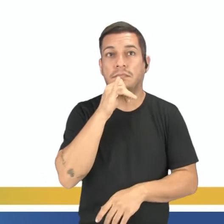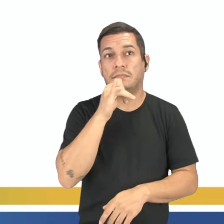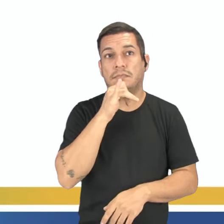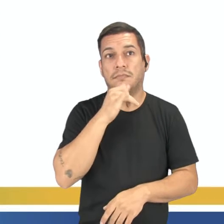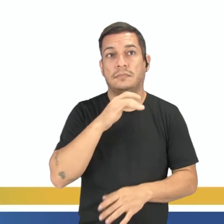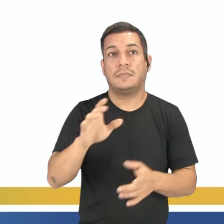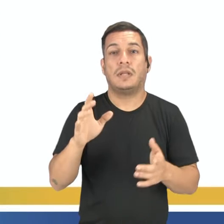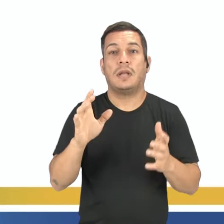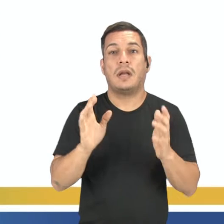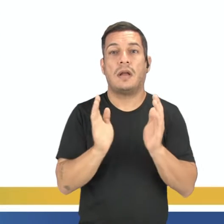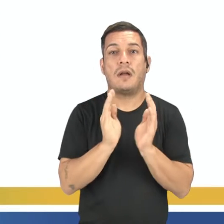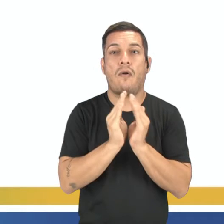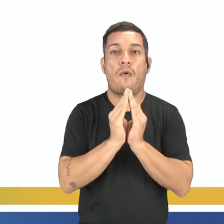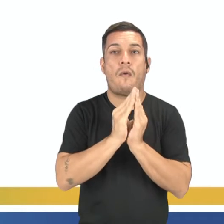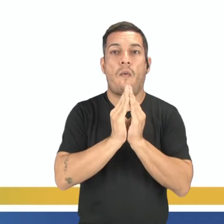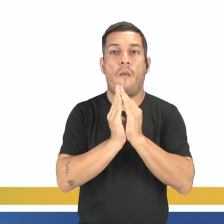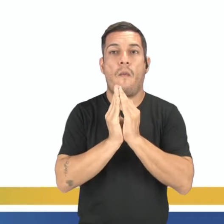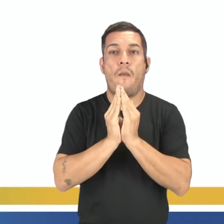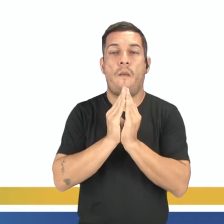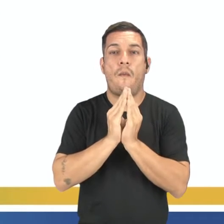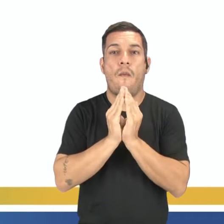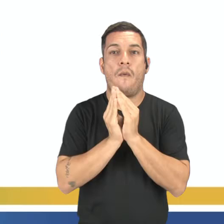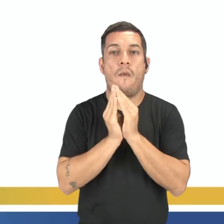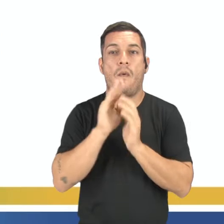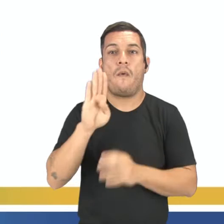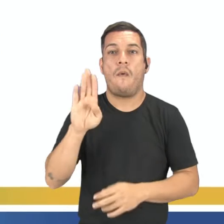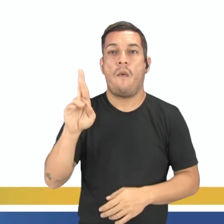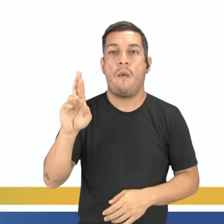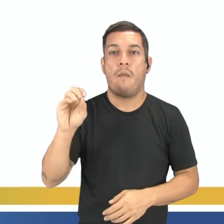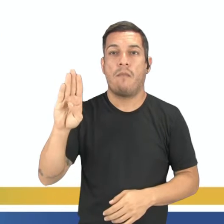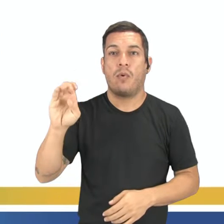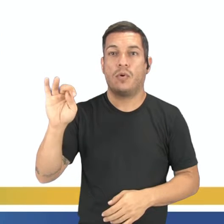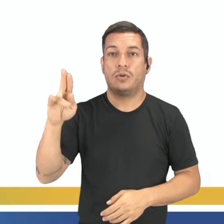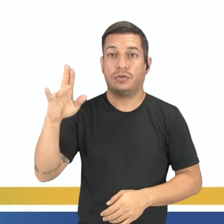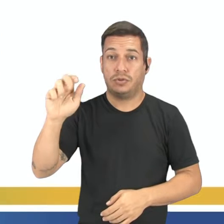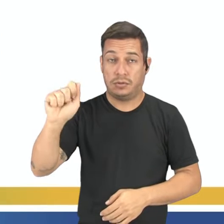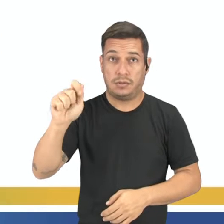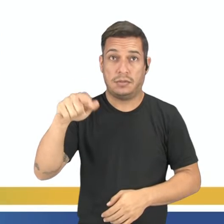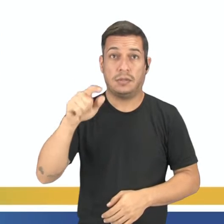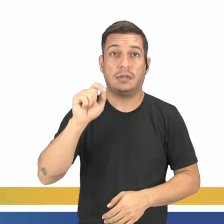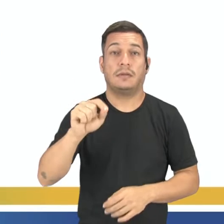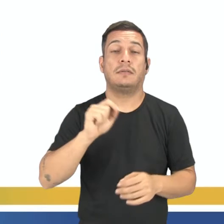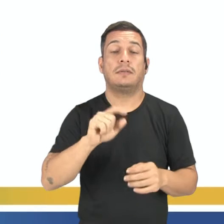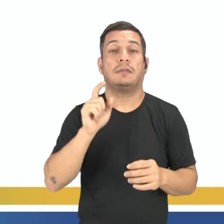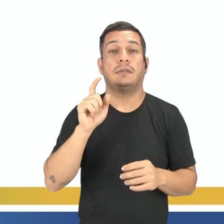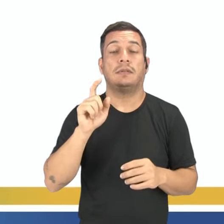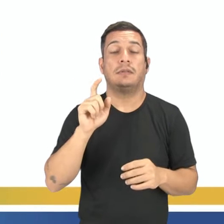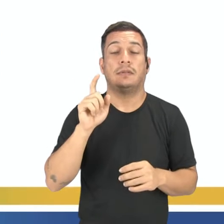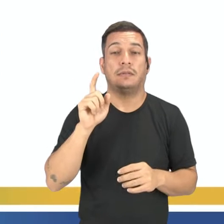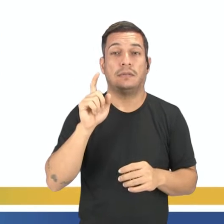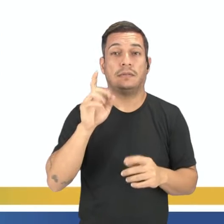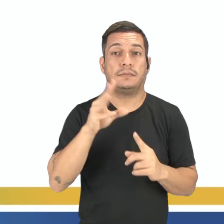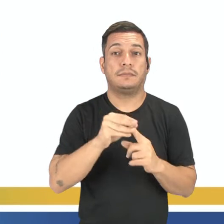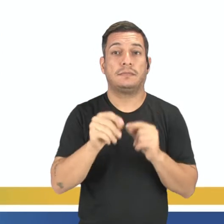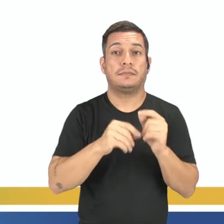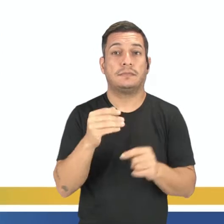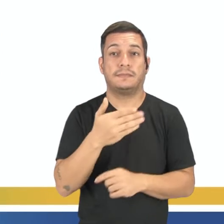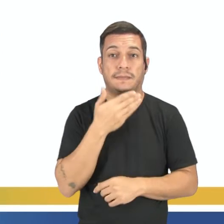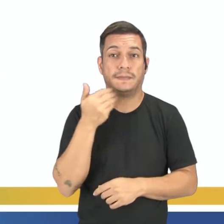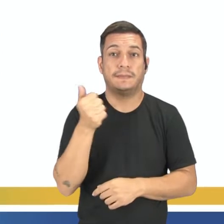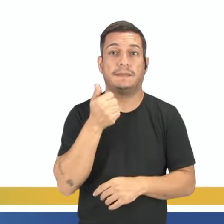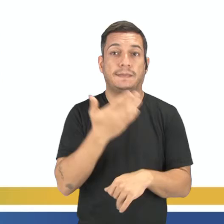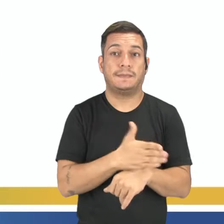questão da robótica. A gente tem o Trainer Bolt, que é um robô que ele trabalha na lógica do aperfeiçoamento,